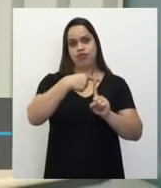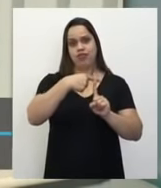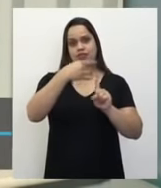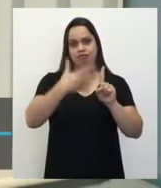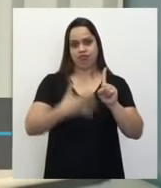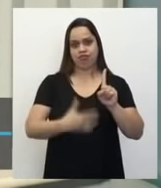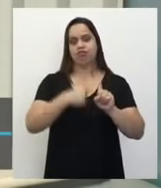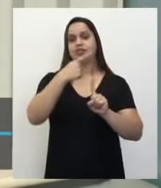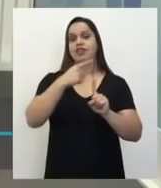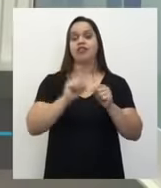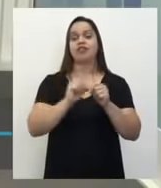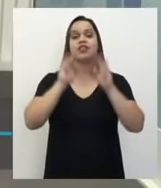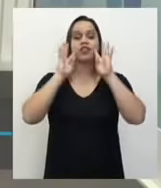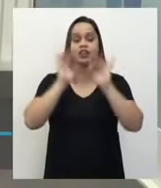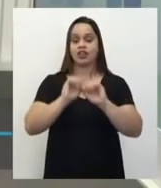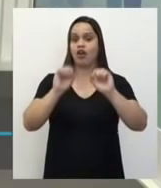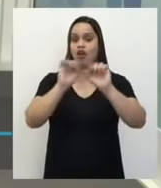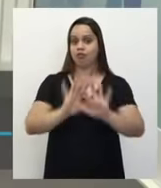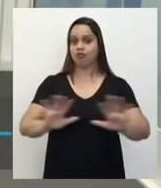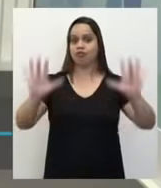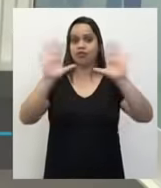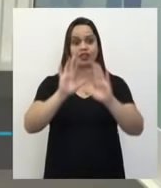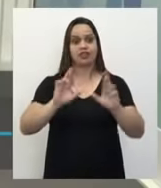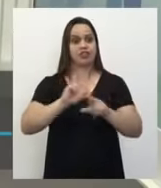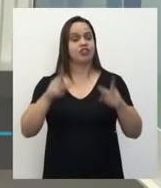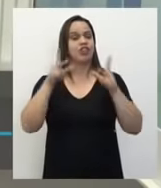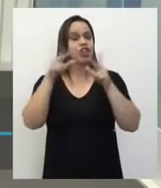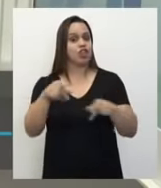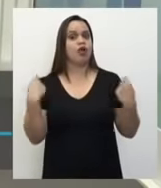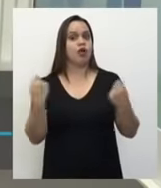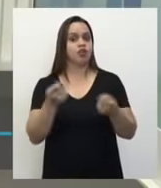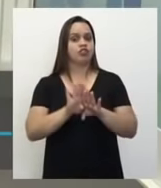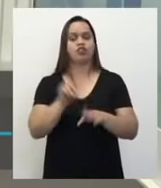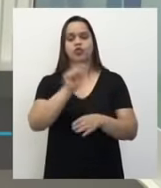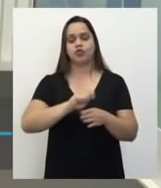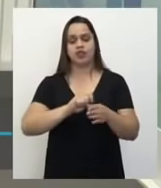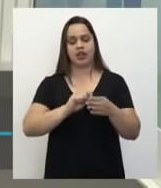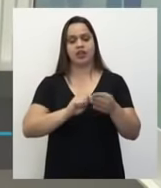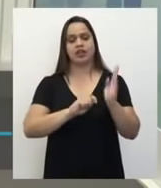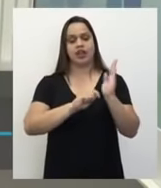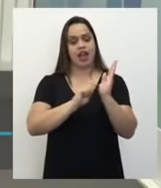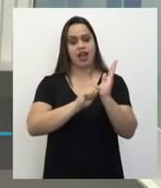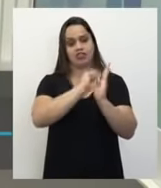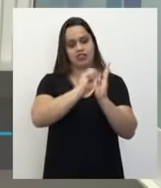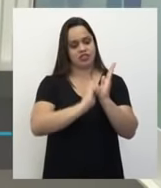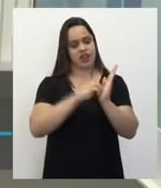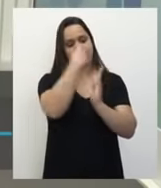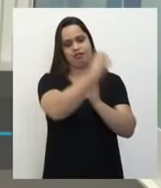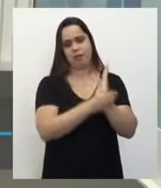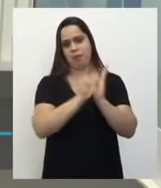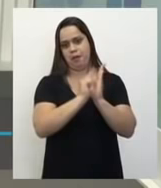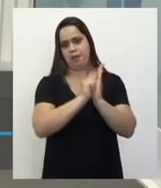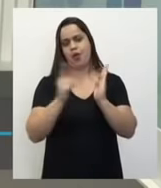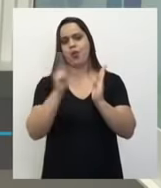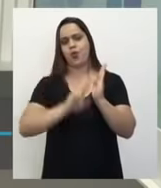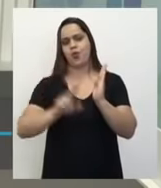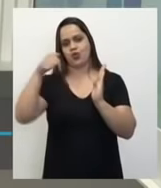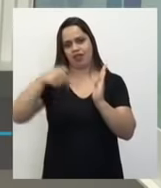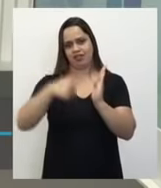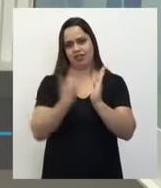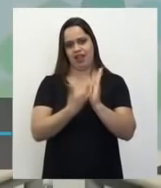paisagens diferentes, né, professora? Sim. Como o nosso flip chart, né, que a gente usa nas aulas. A gente vai mudando as folhinhas, né? Eles podem fazer isso também. Coloca